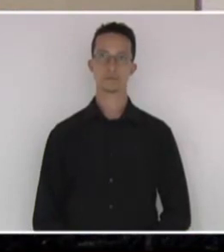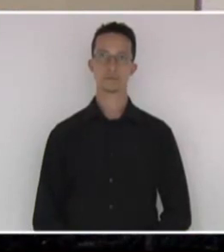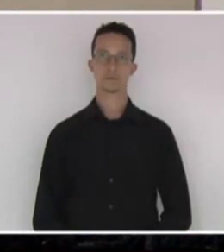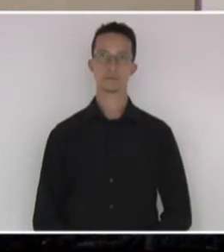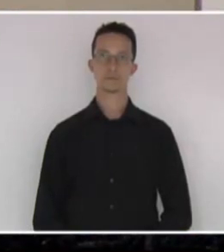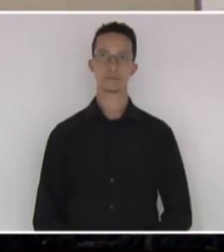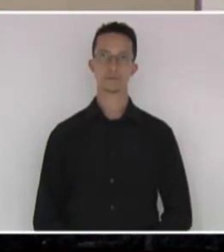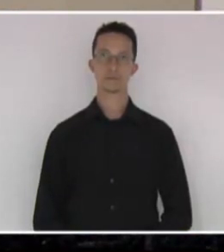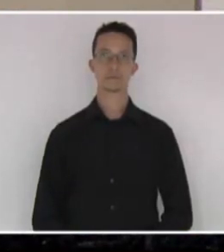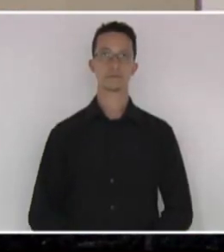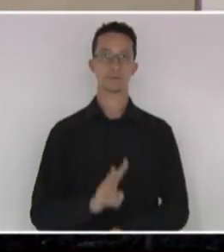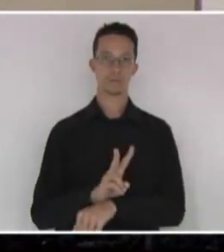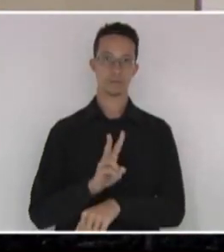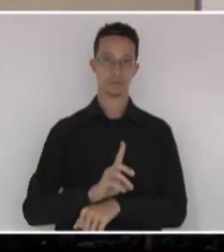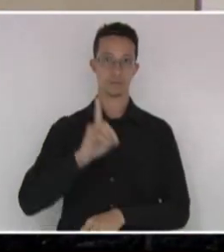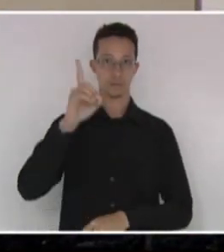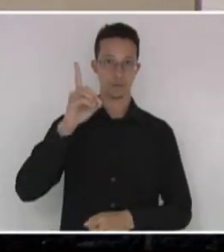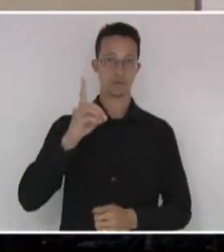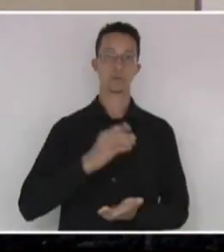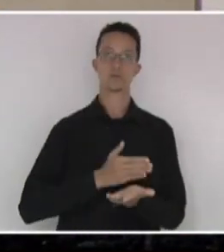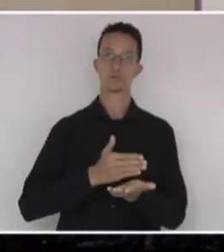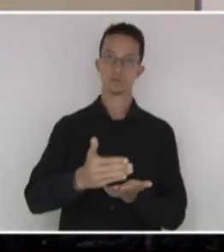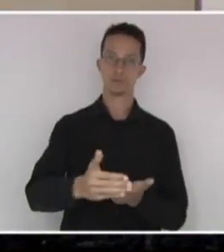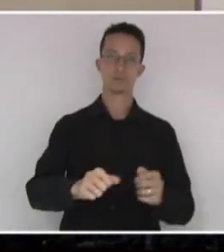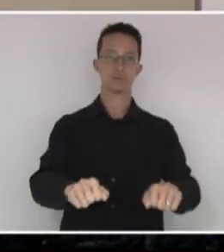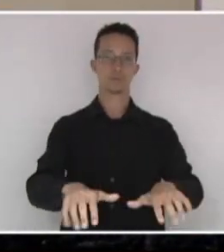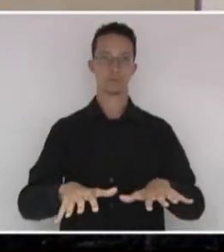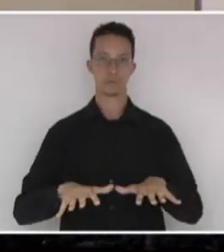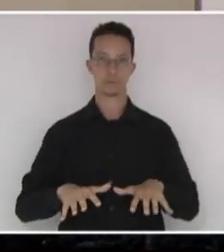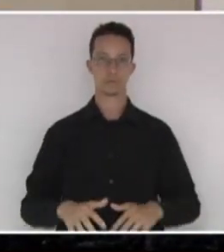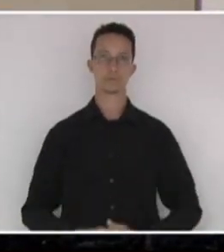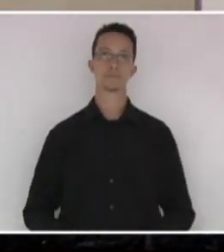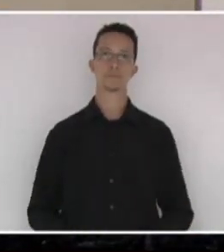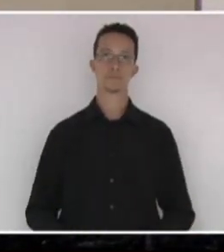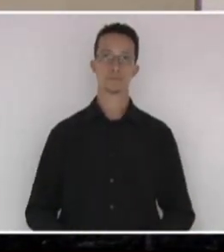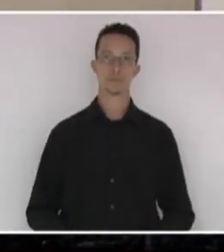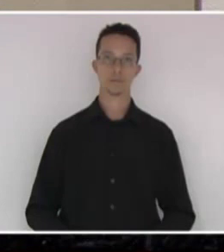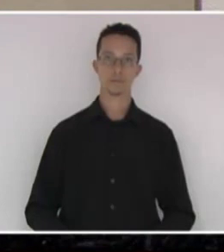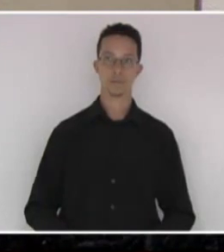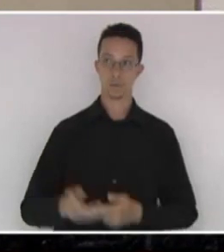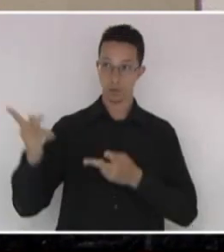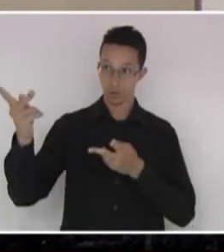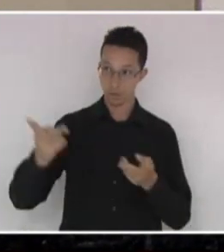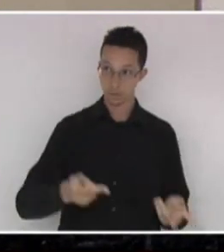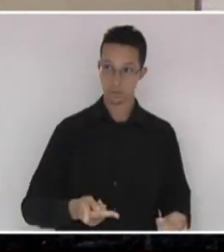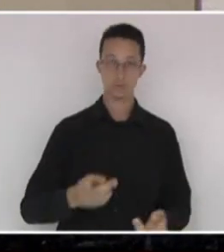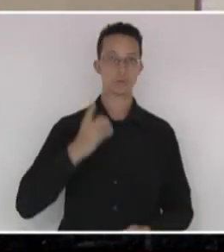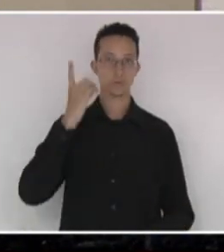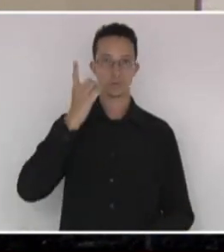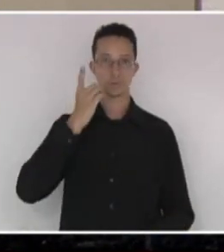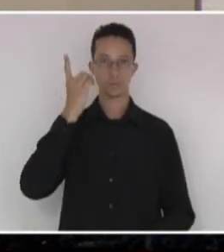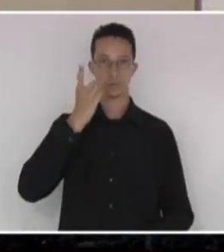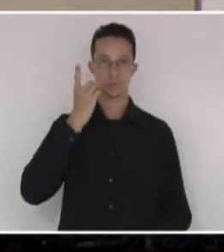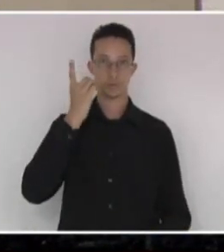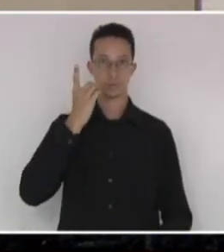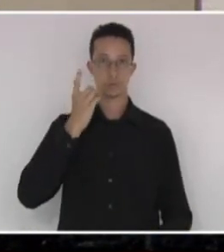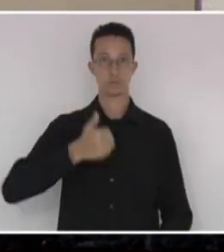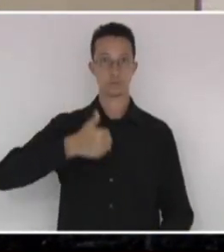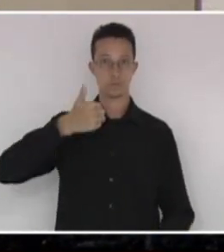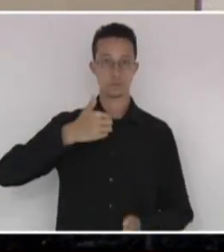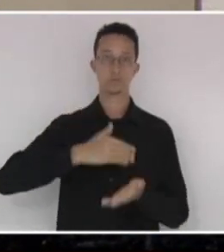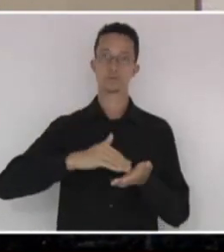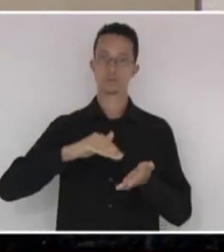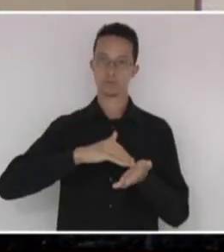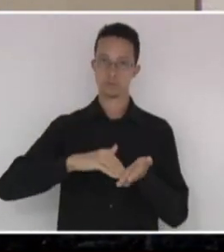sob a proteção de Deus, declaro aberta a presente sessão. Convido o eminente deputado João Vilense, primeiro secretário